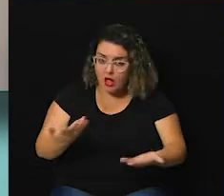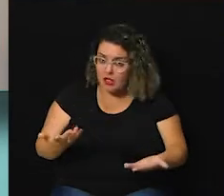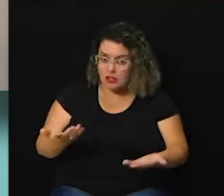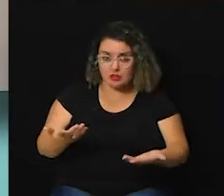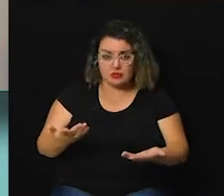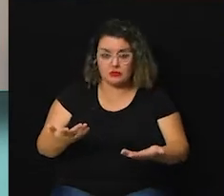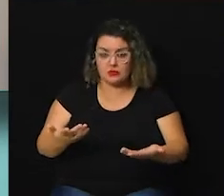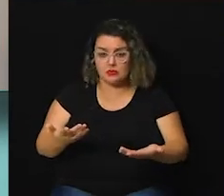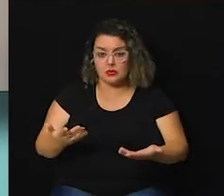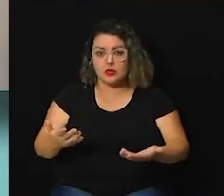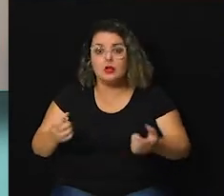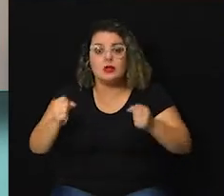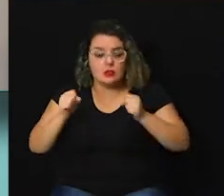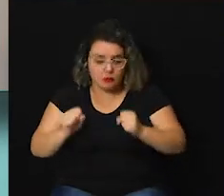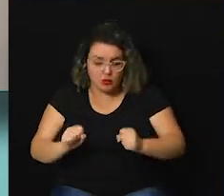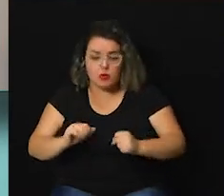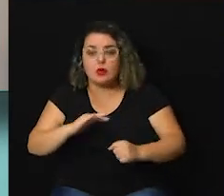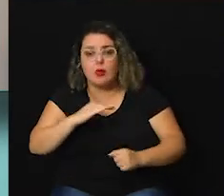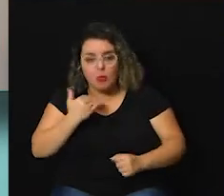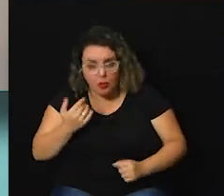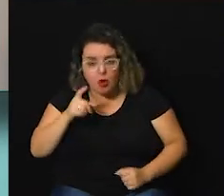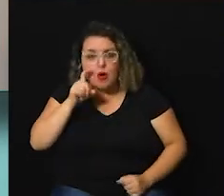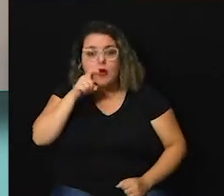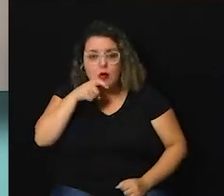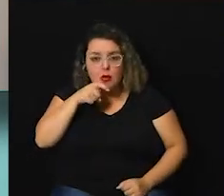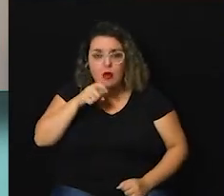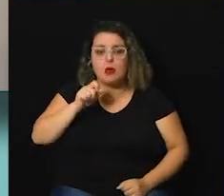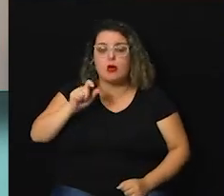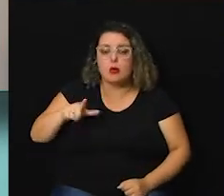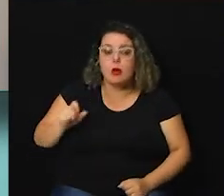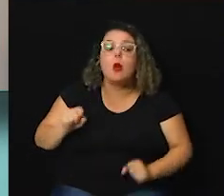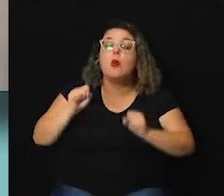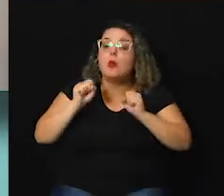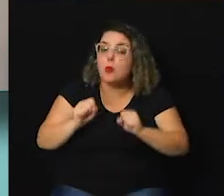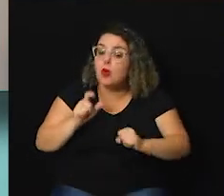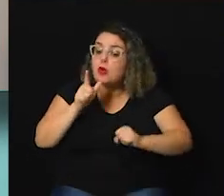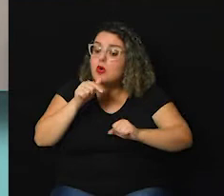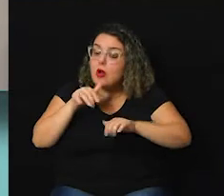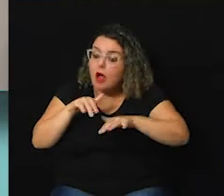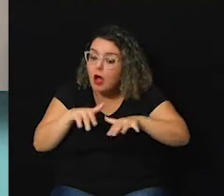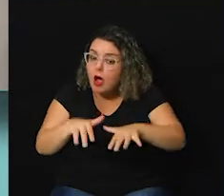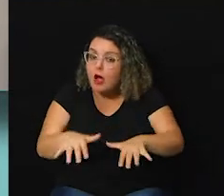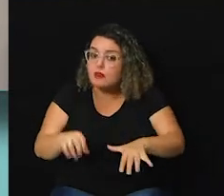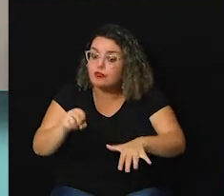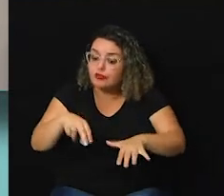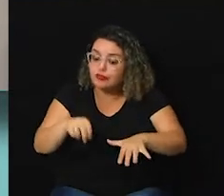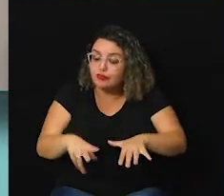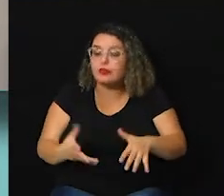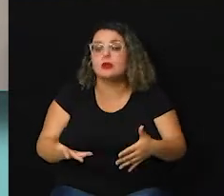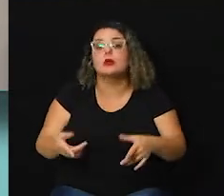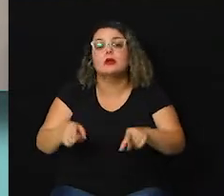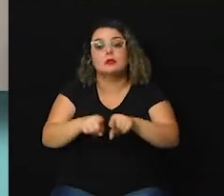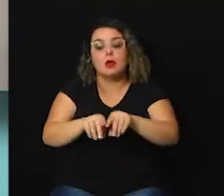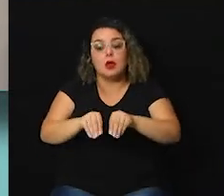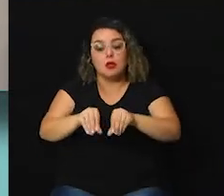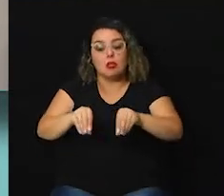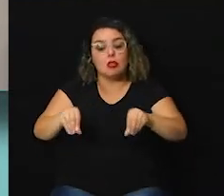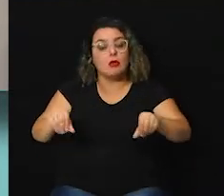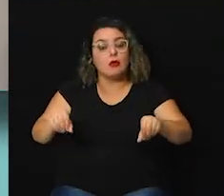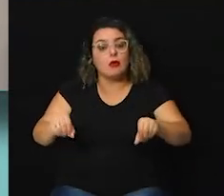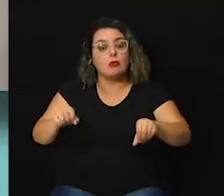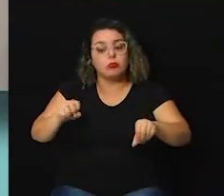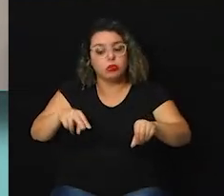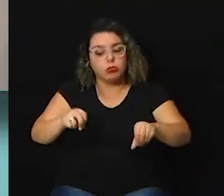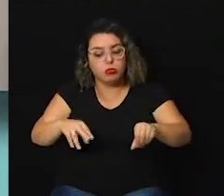acabou provocando a morte dessas araras, mas ele pode também contaminar a água, o solo. Então, assim, foi um achado, mas